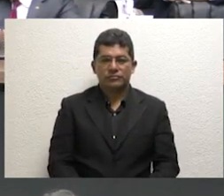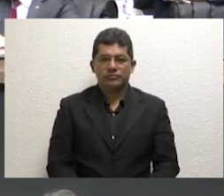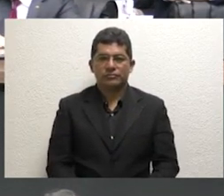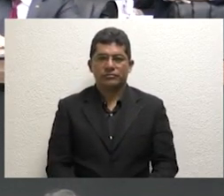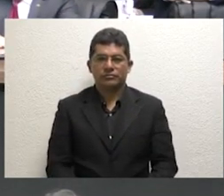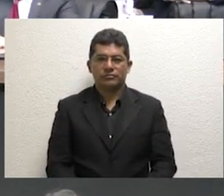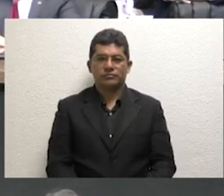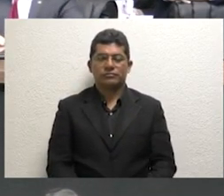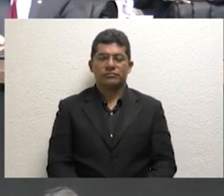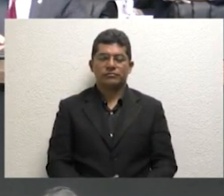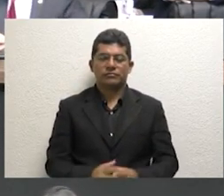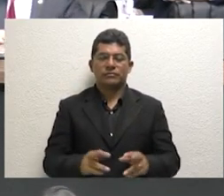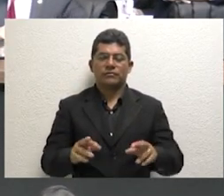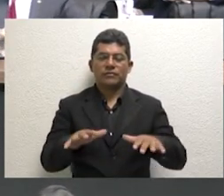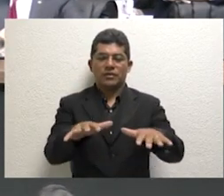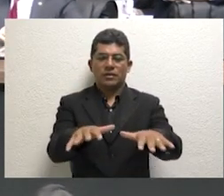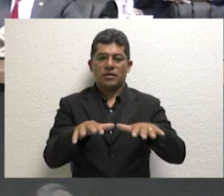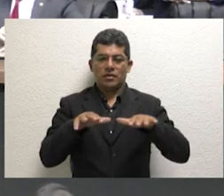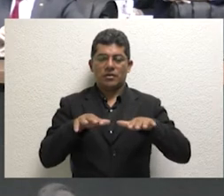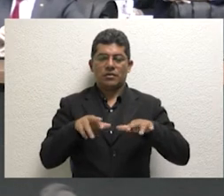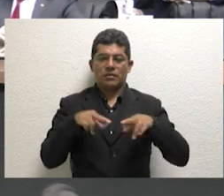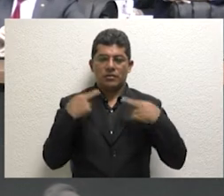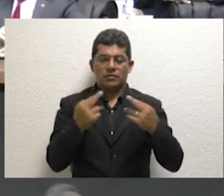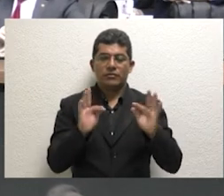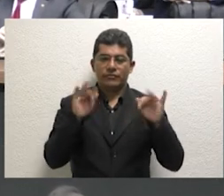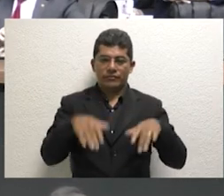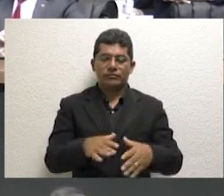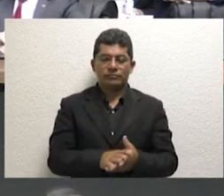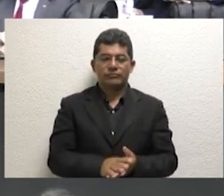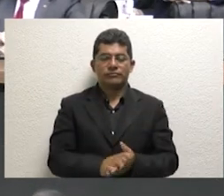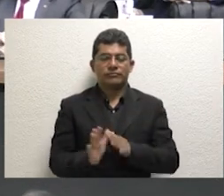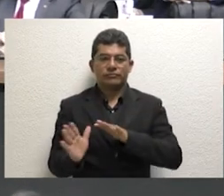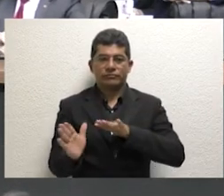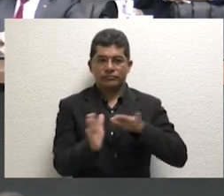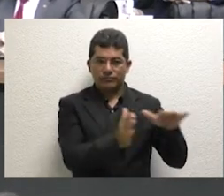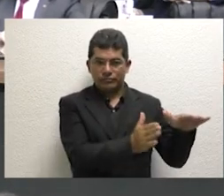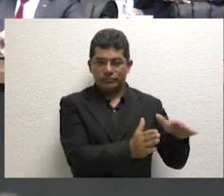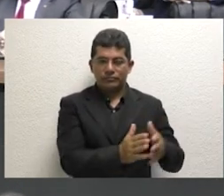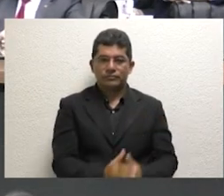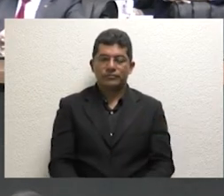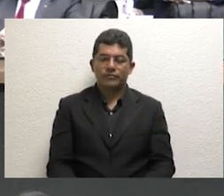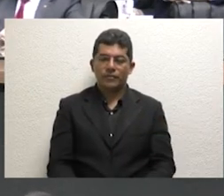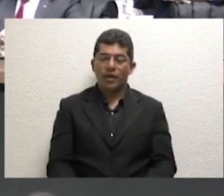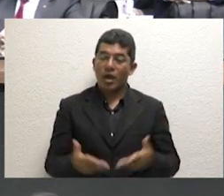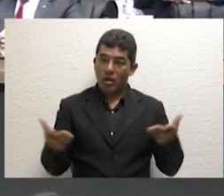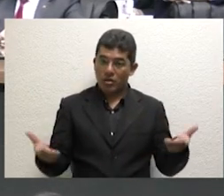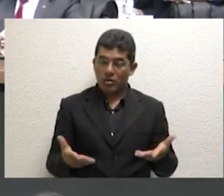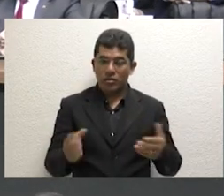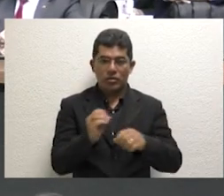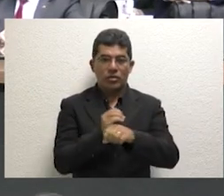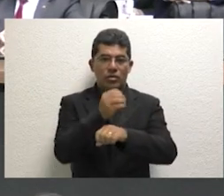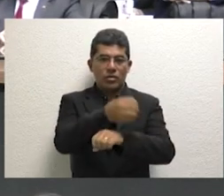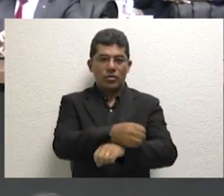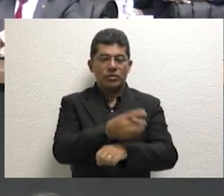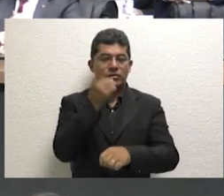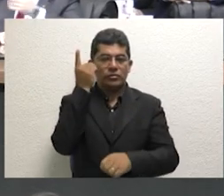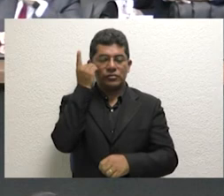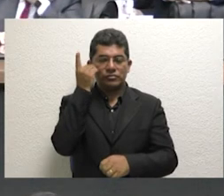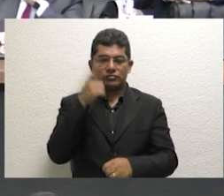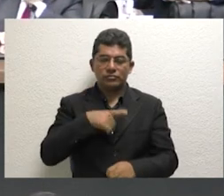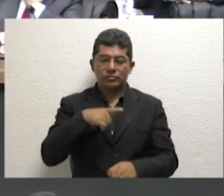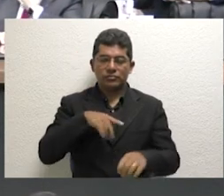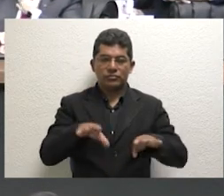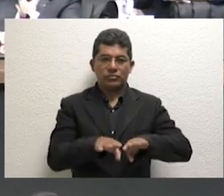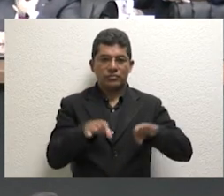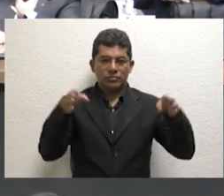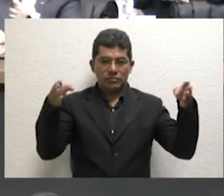esta sessão ela está encerrada porém nós estamos entrando na ordem do dia e temos sob a